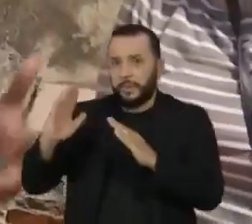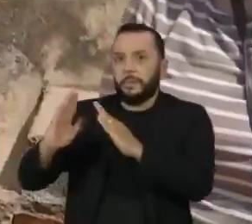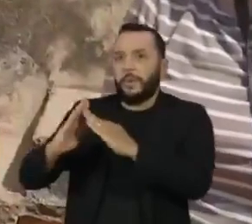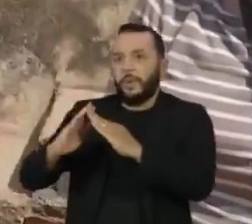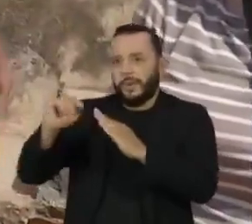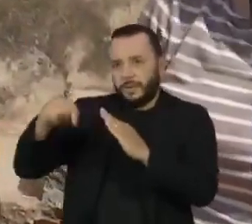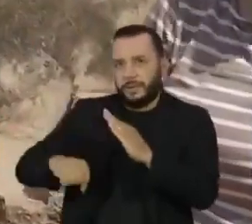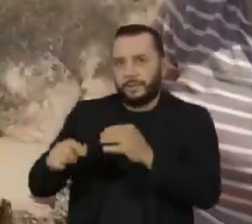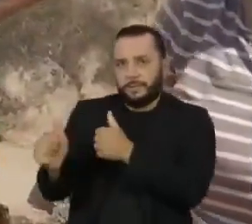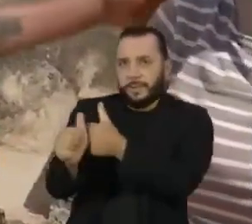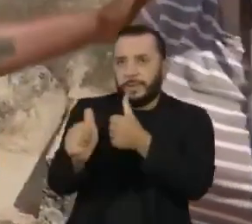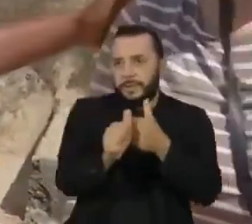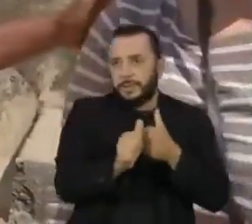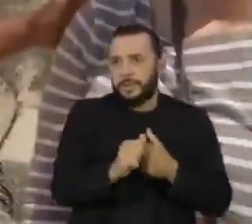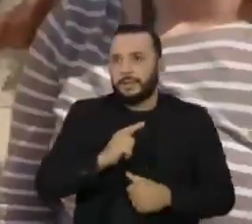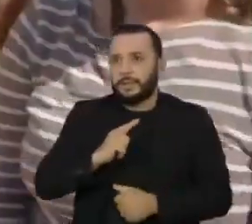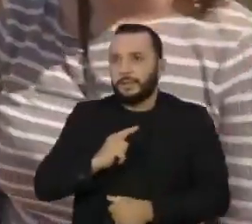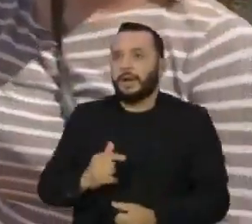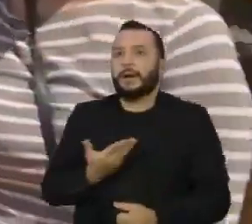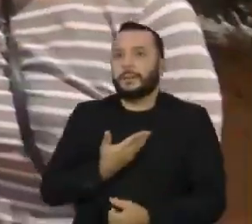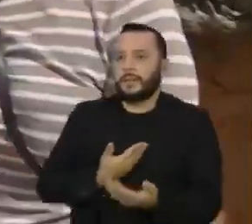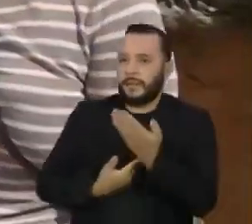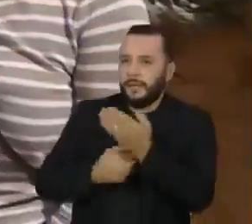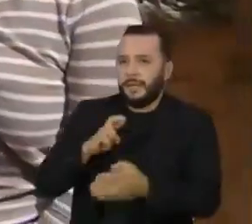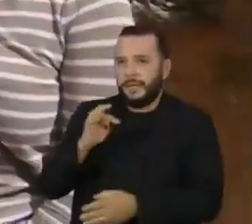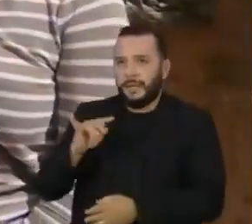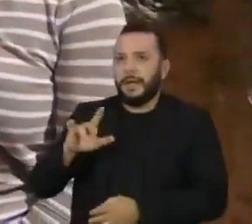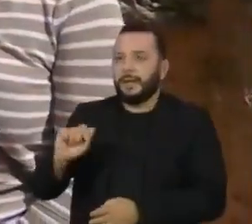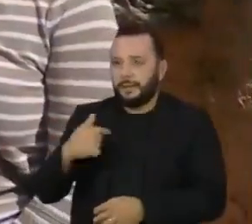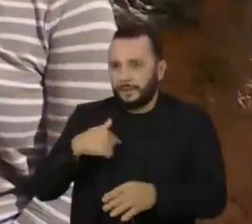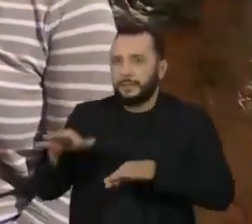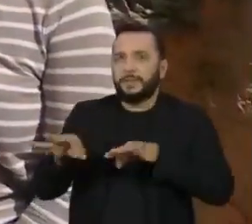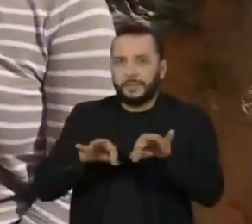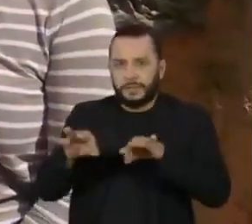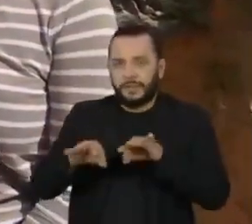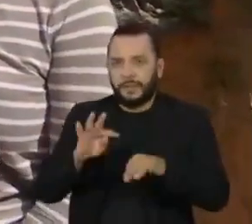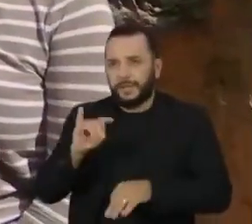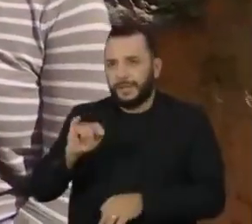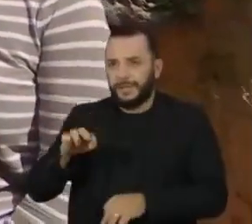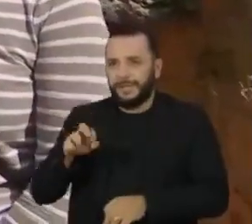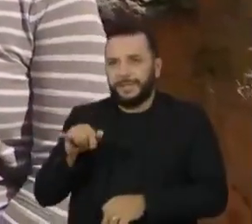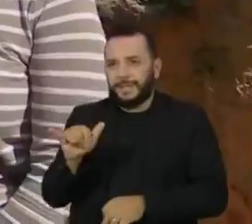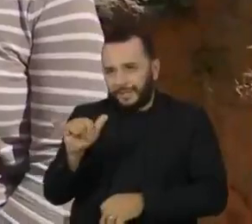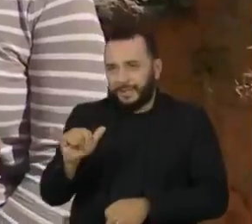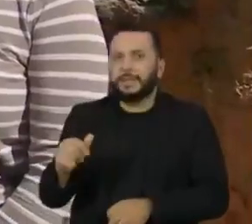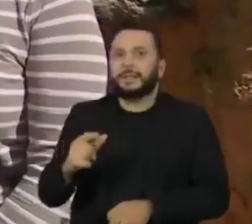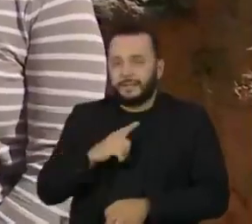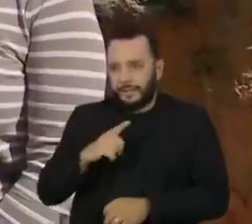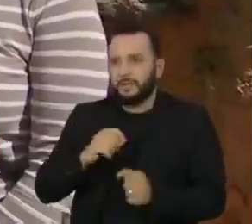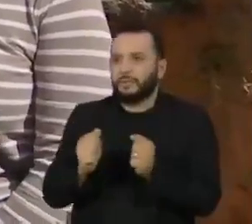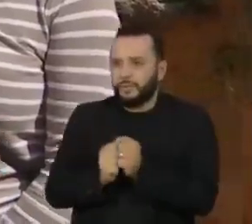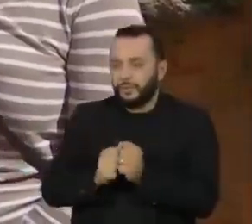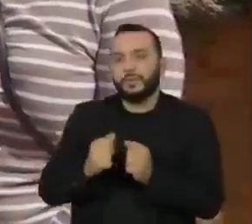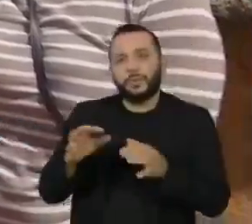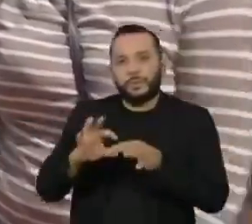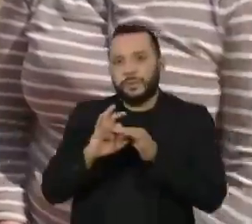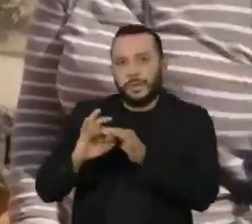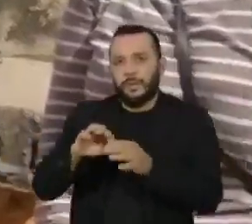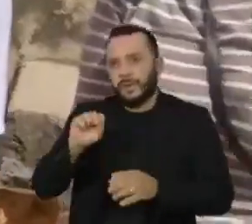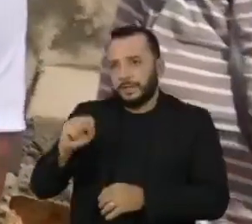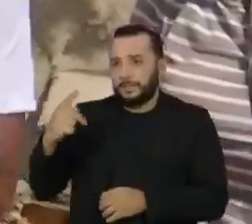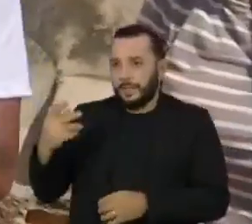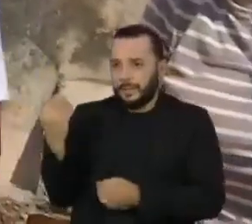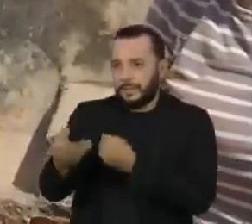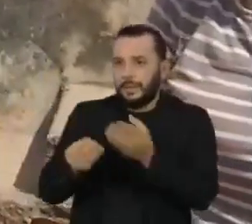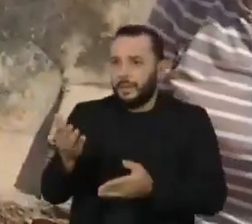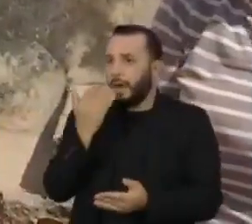que se sensibilizaram com a causa. A nossa amiga Renata, do projeto Tonquiri, que junto com a União SP, as